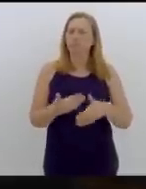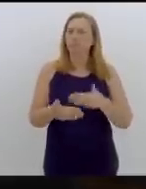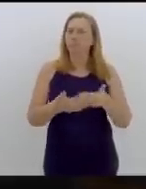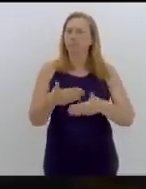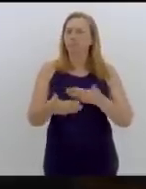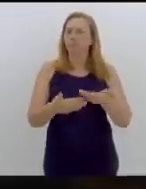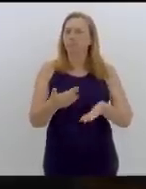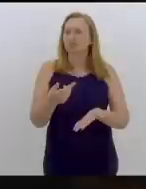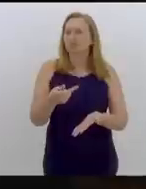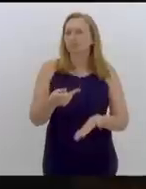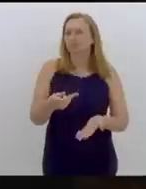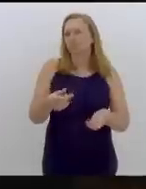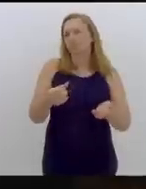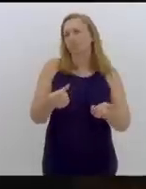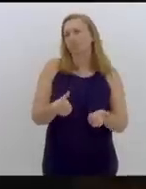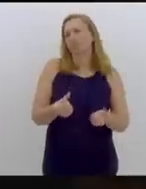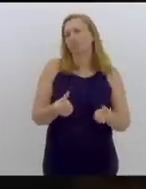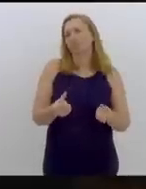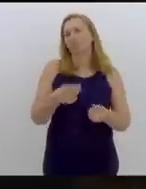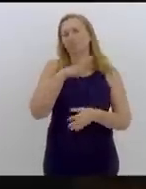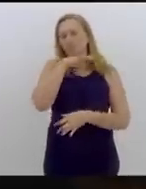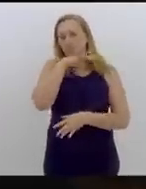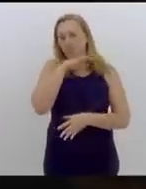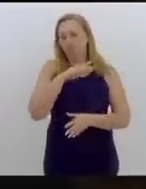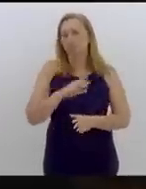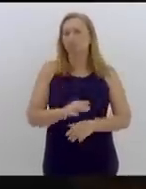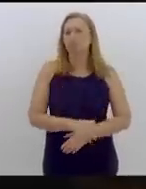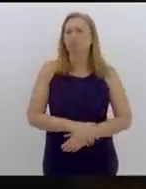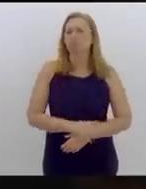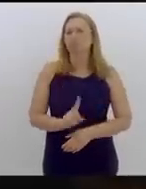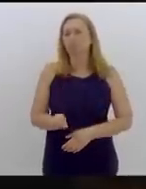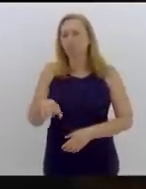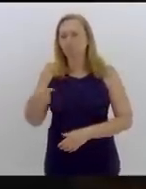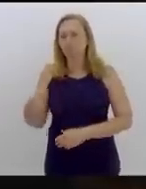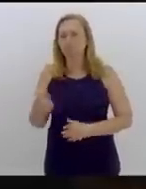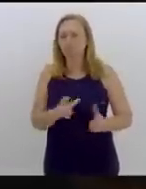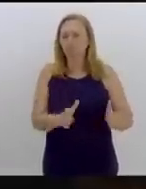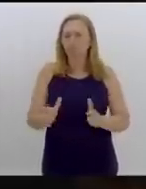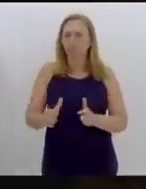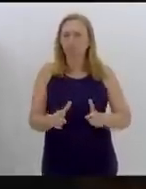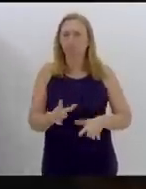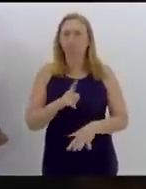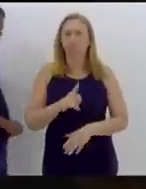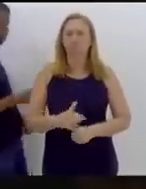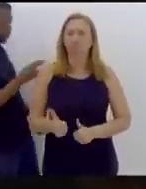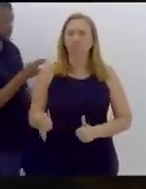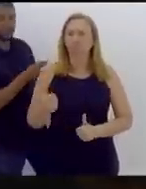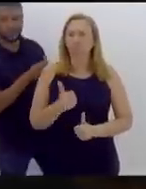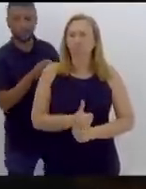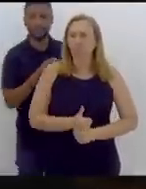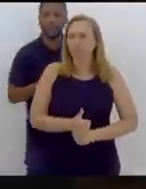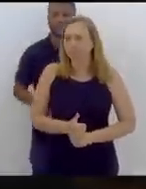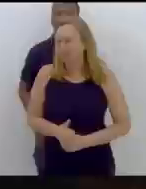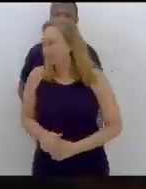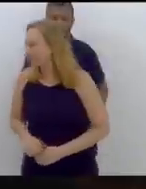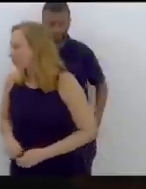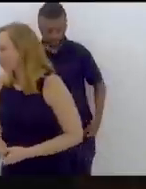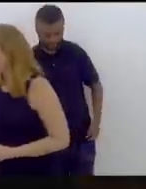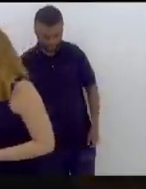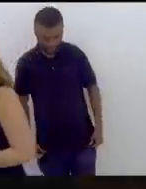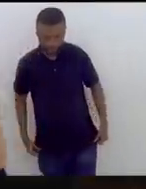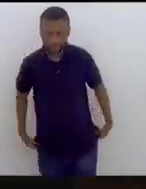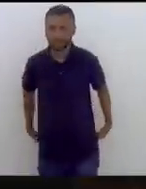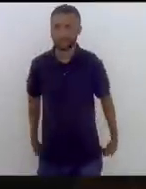negativamente para os mesmos níveis que outras forças têm conosco vamos manter o relacionamento